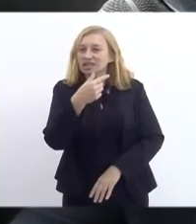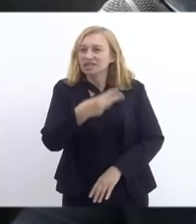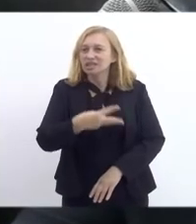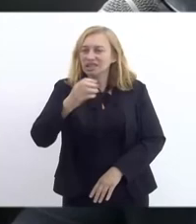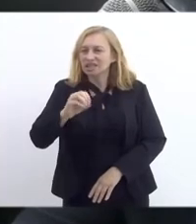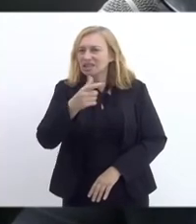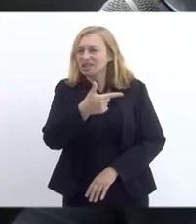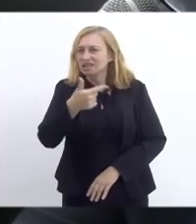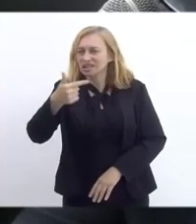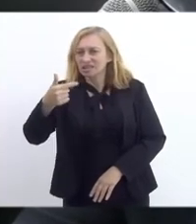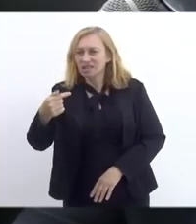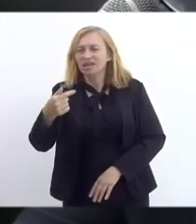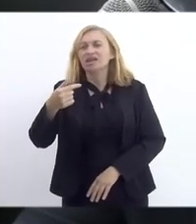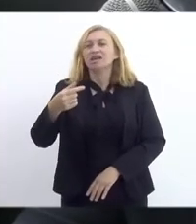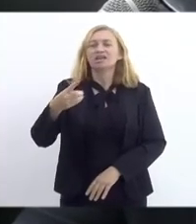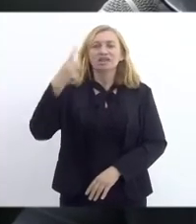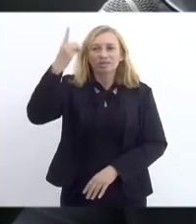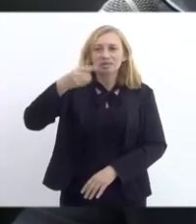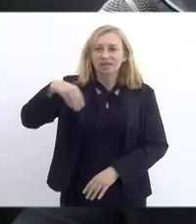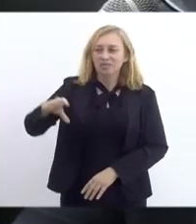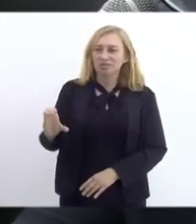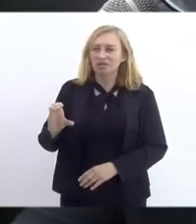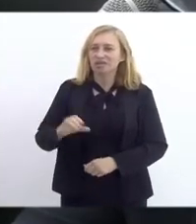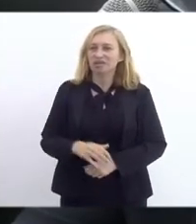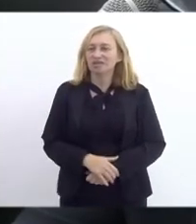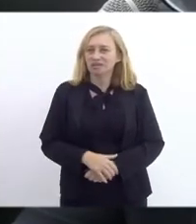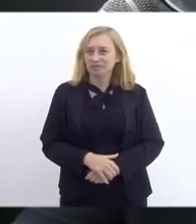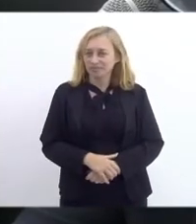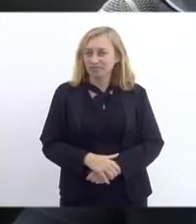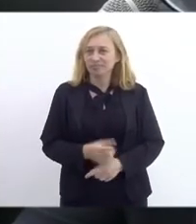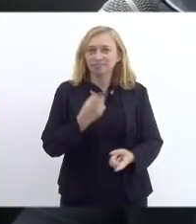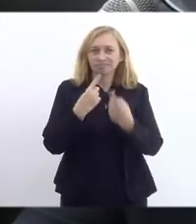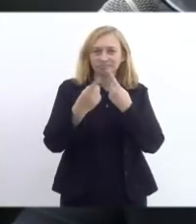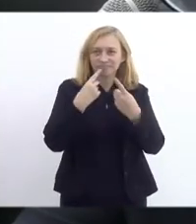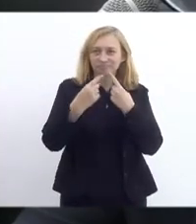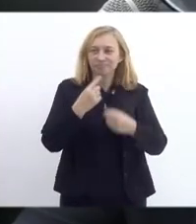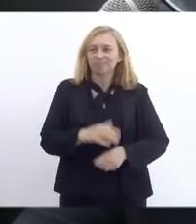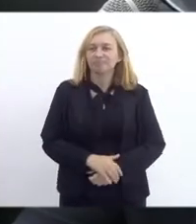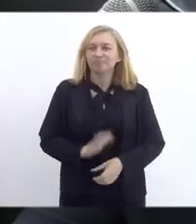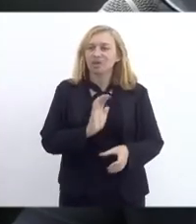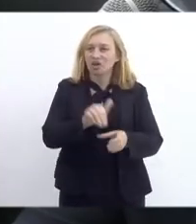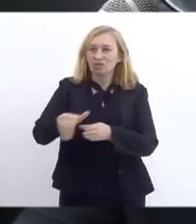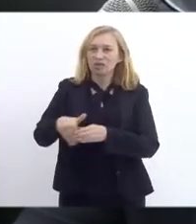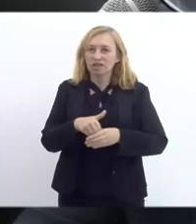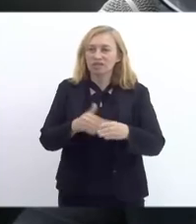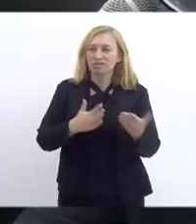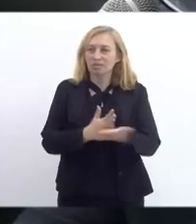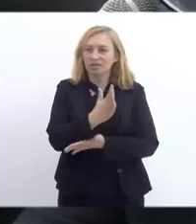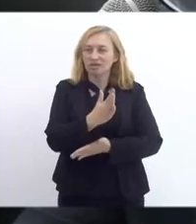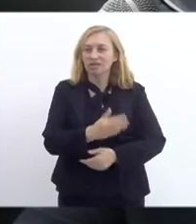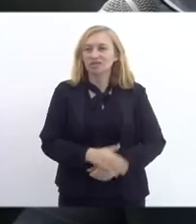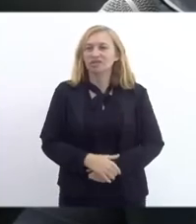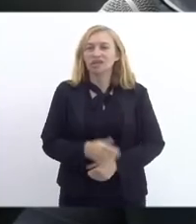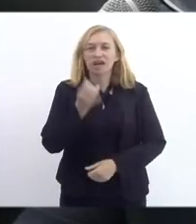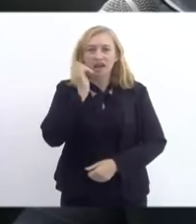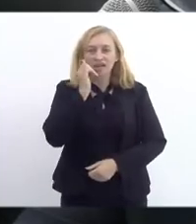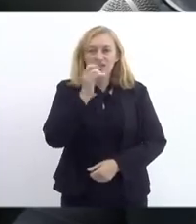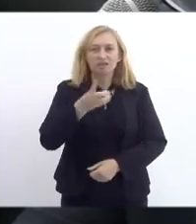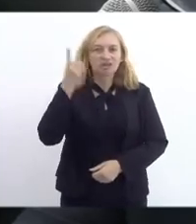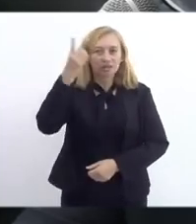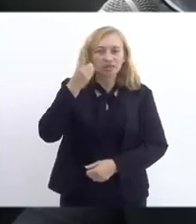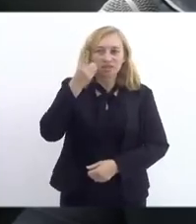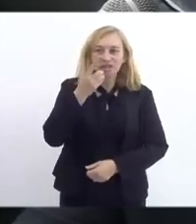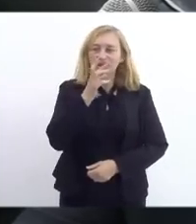5263/2021, autoria do deputado Carlos Mink. Parecer pela legalidade. Em discussão, em votação, aprovado. Relator deputado Rodrigo